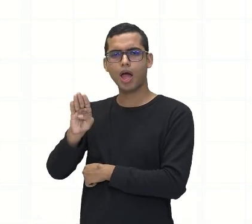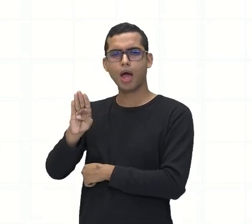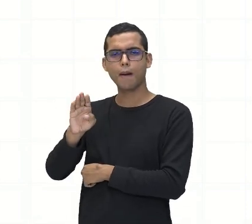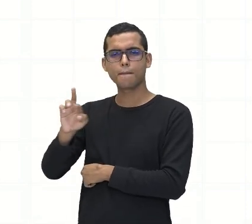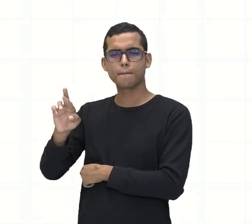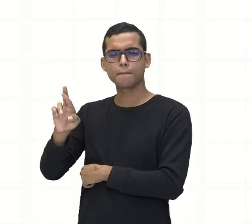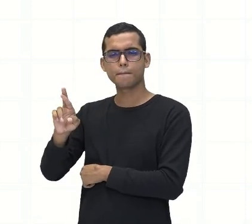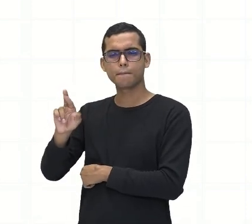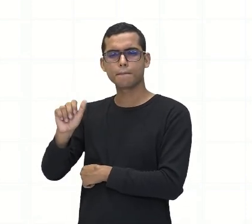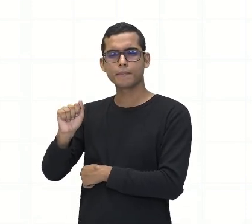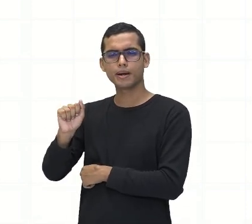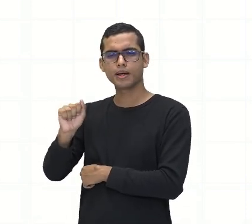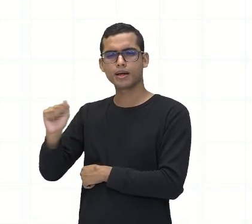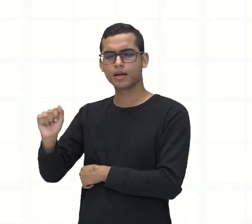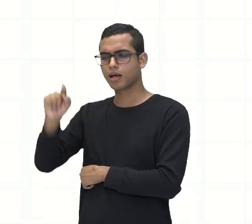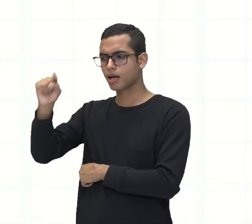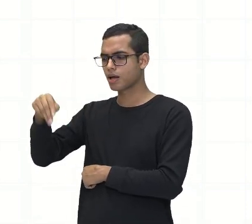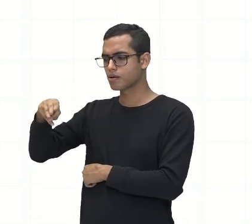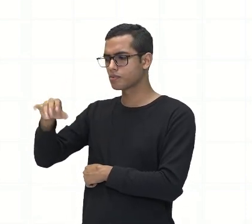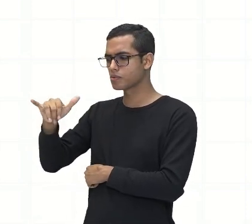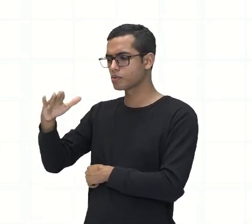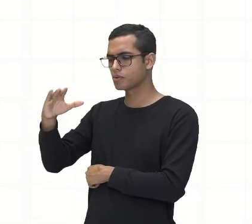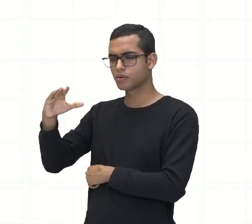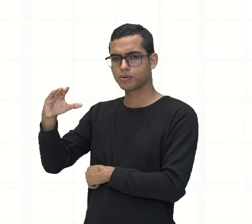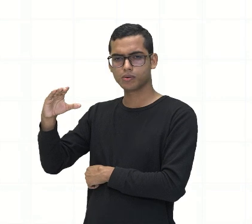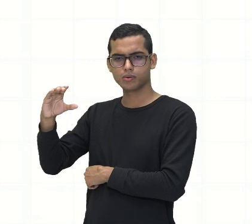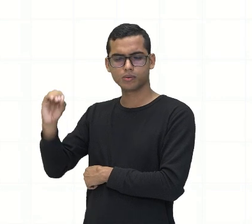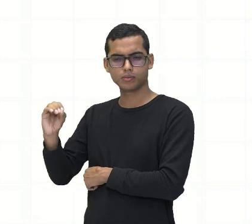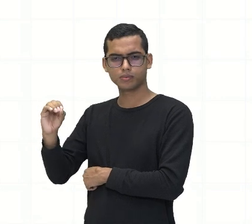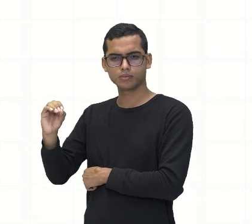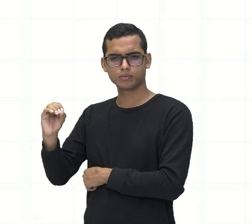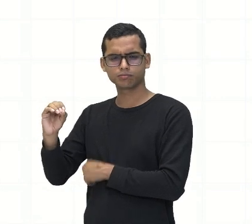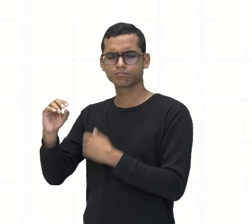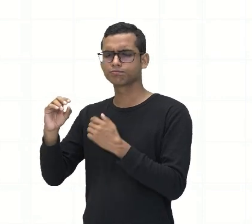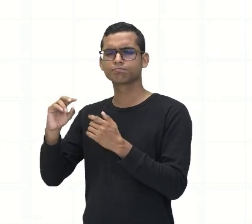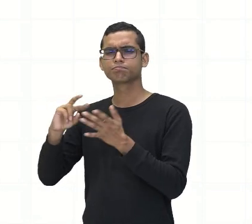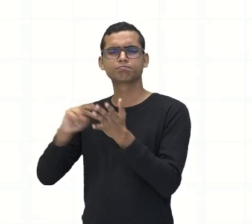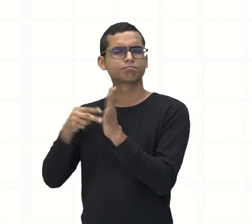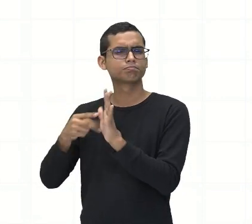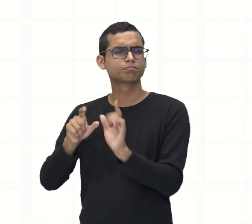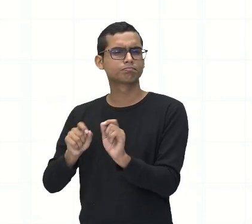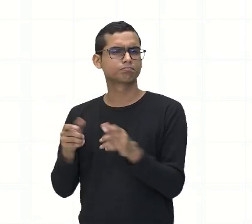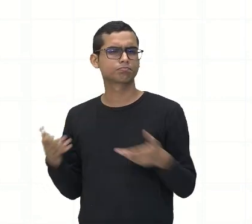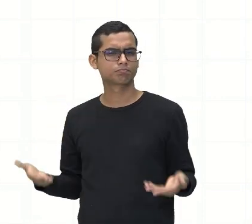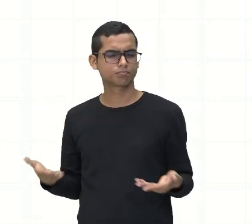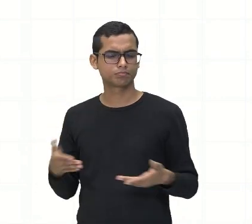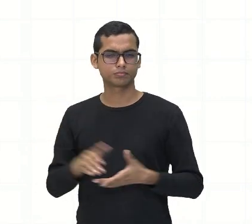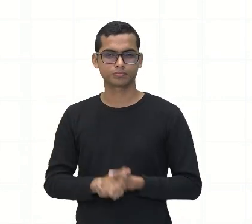seria esse caráter abraâmico? Eles vão considerar Abraão